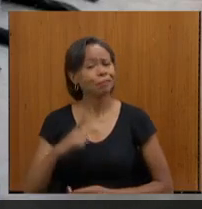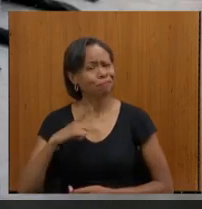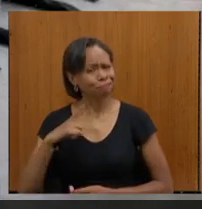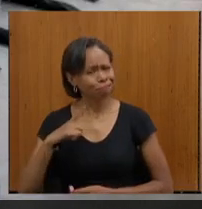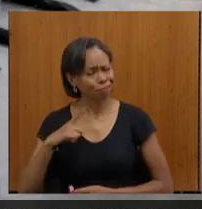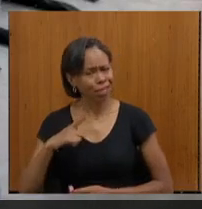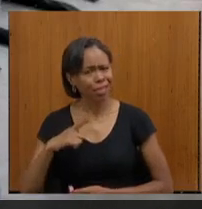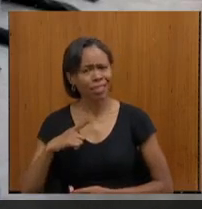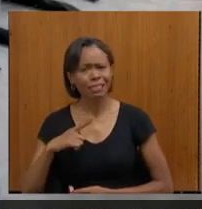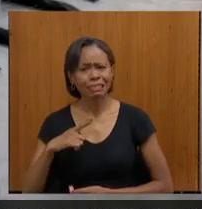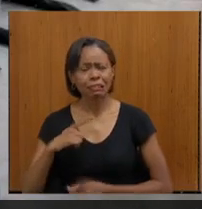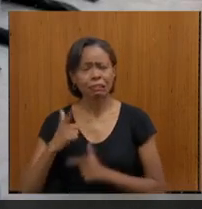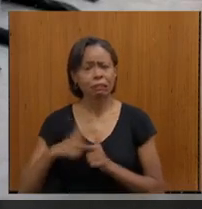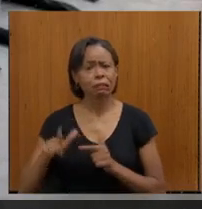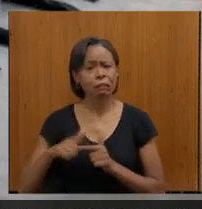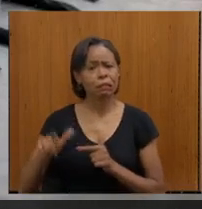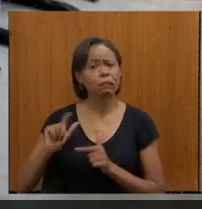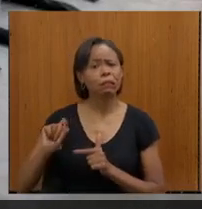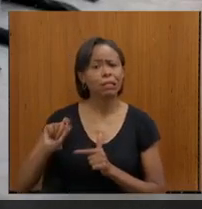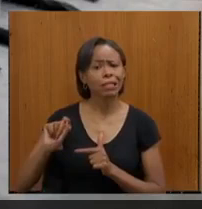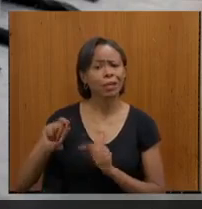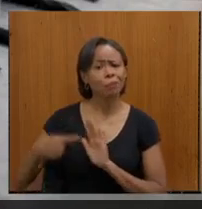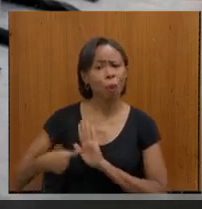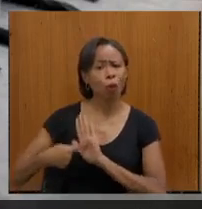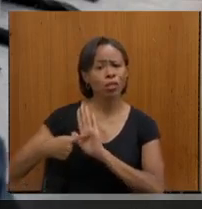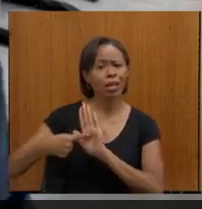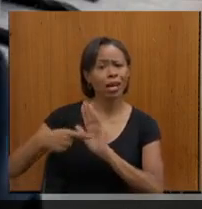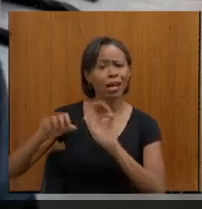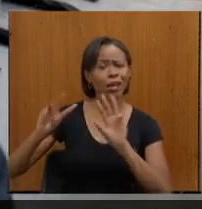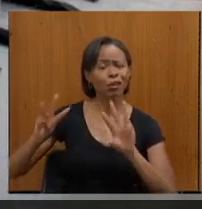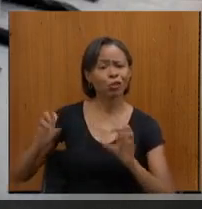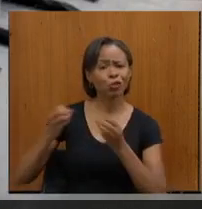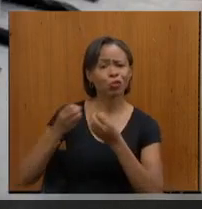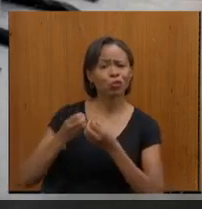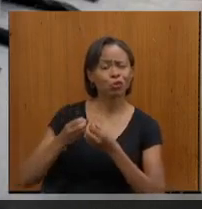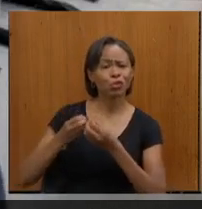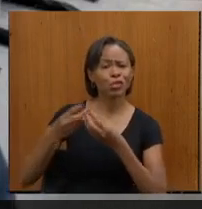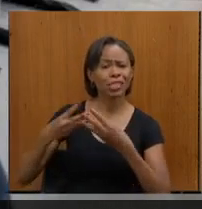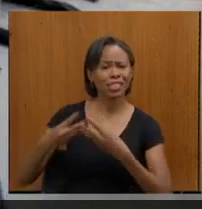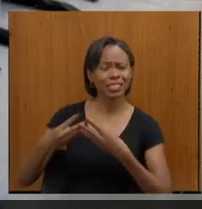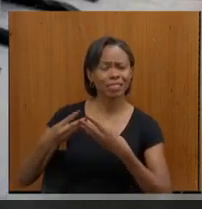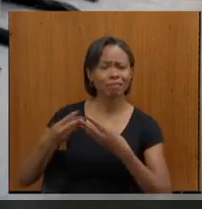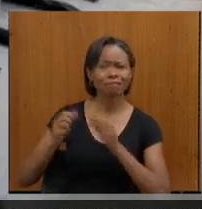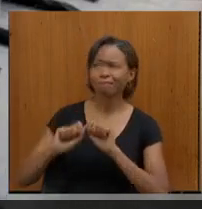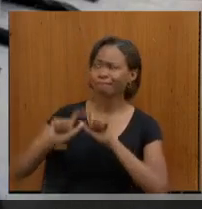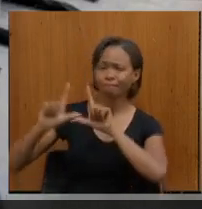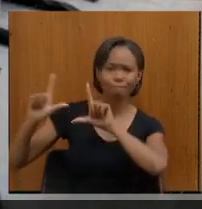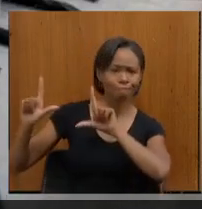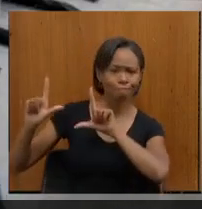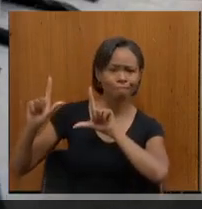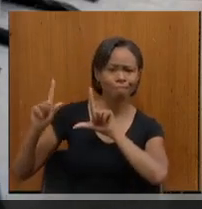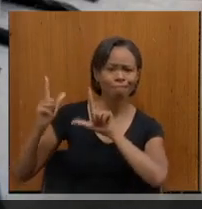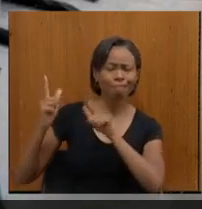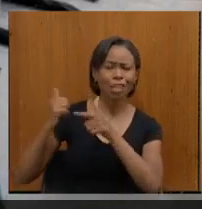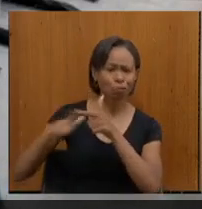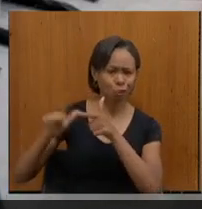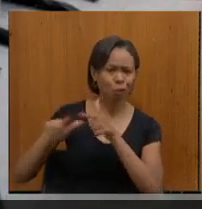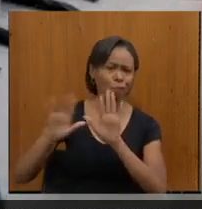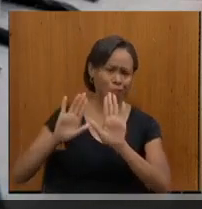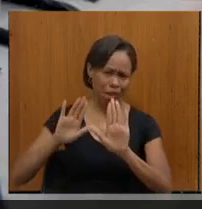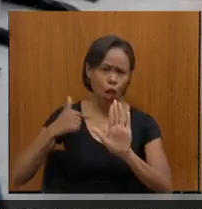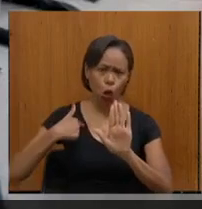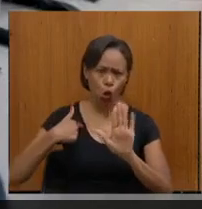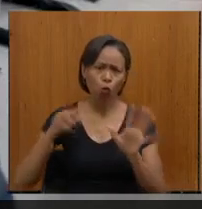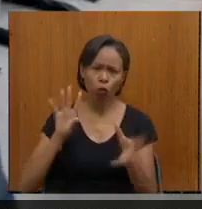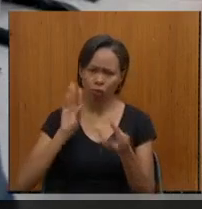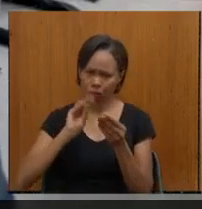me compartilhar aos laid Down Travessa Olga e subia isso